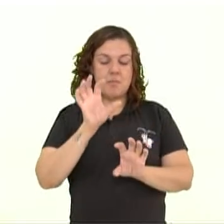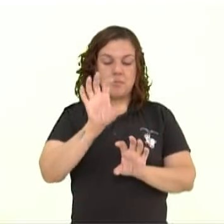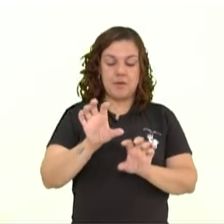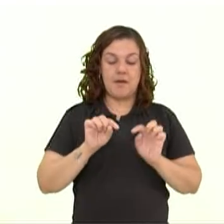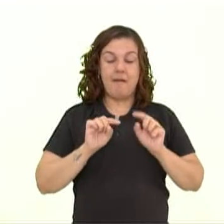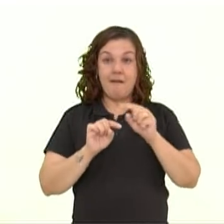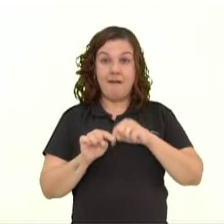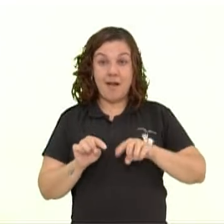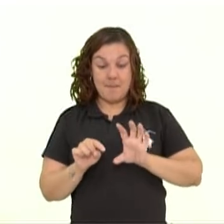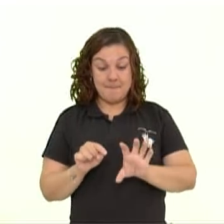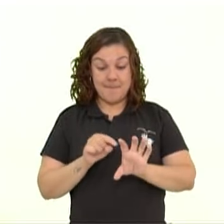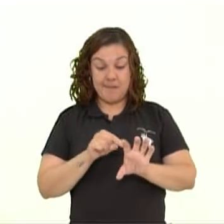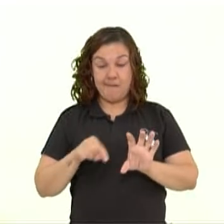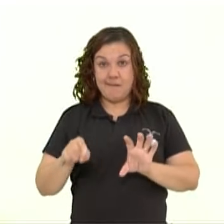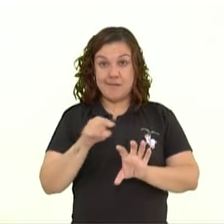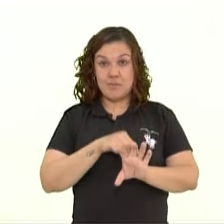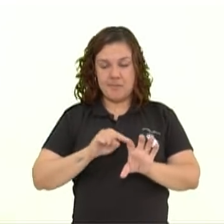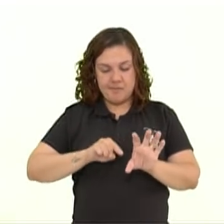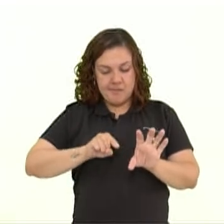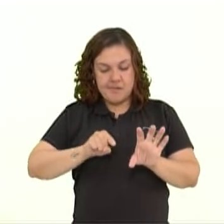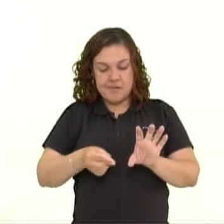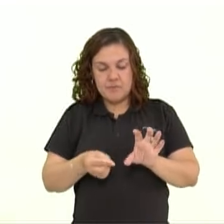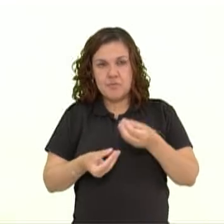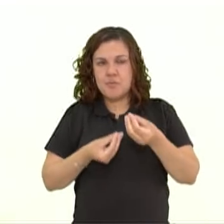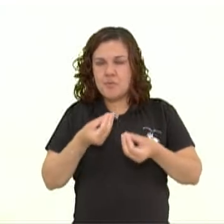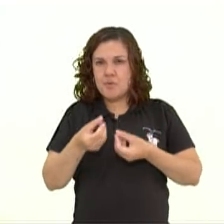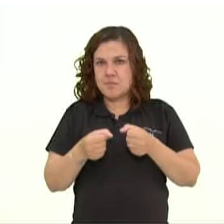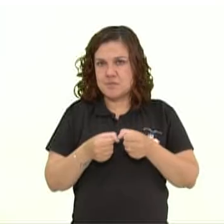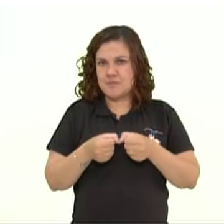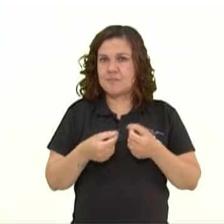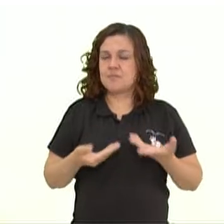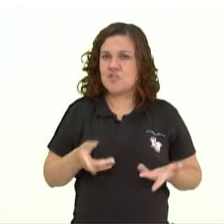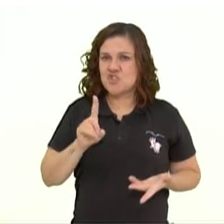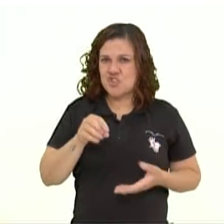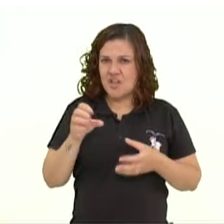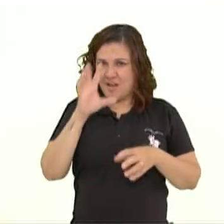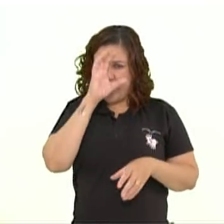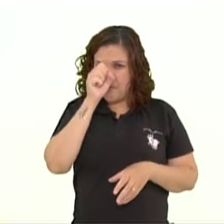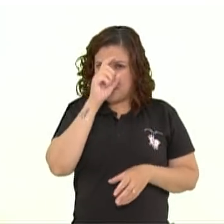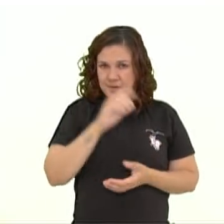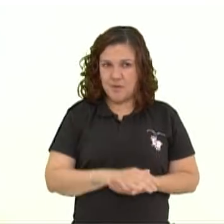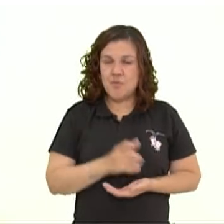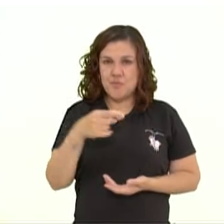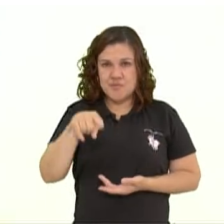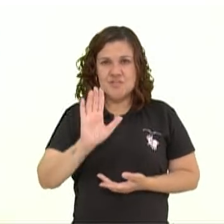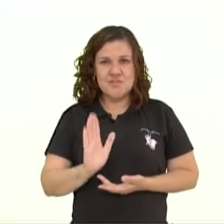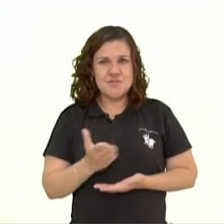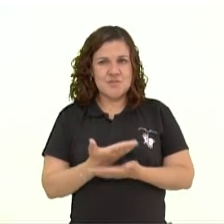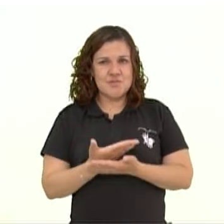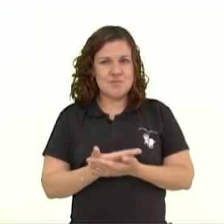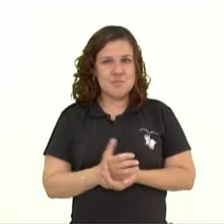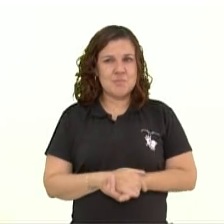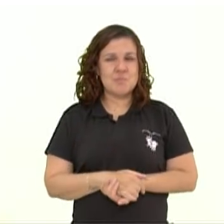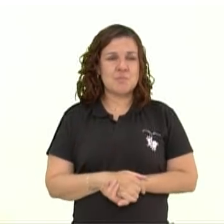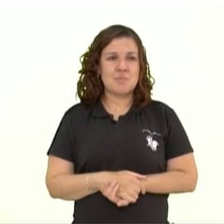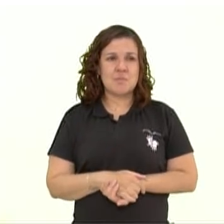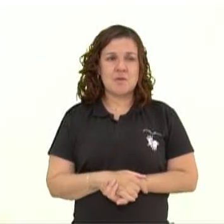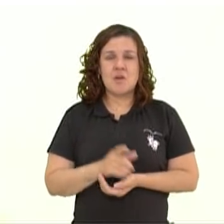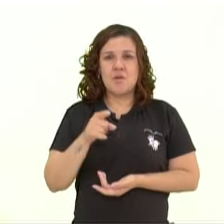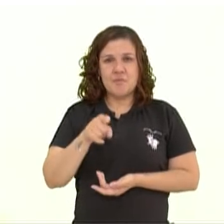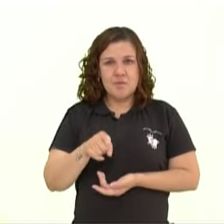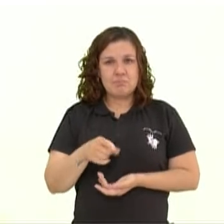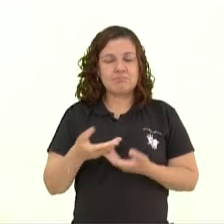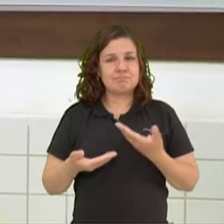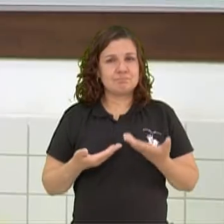é um número decimal, você já trabalhou com número decimal? Vocês já trabalharam com número decimal? A potência de